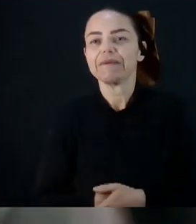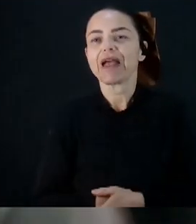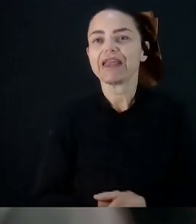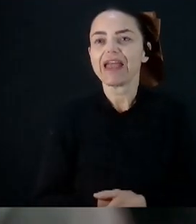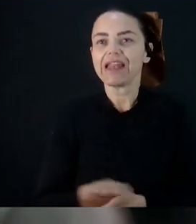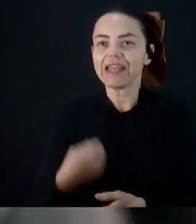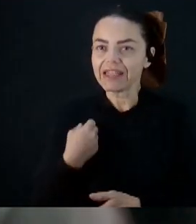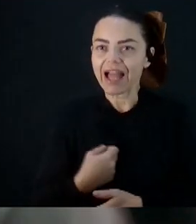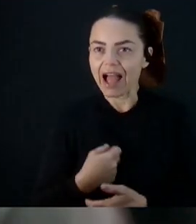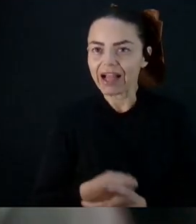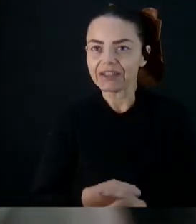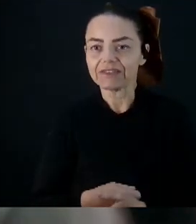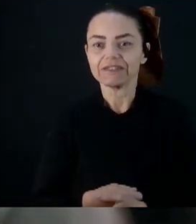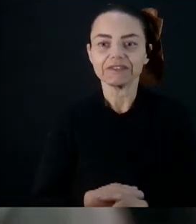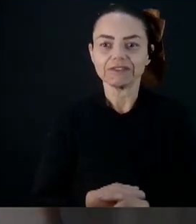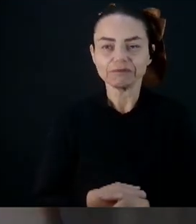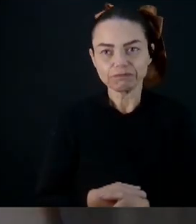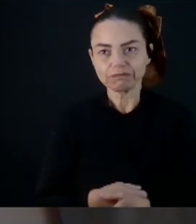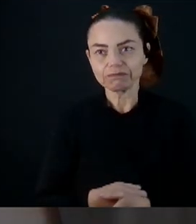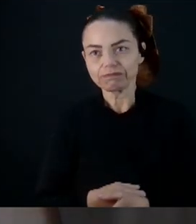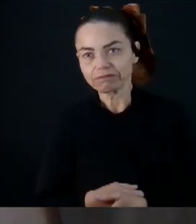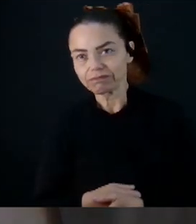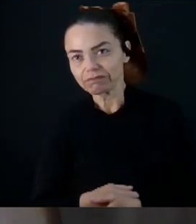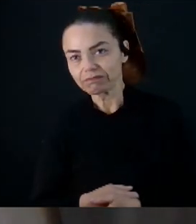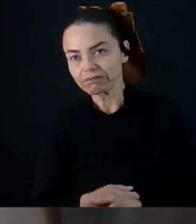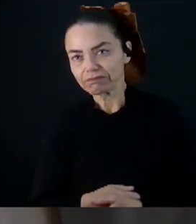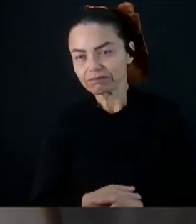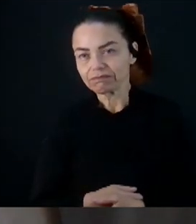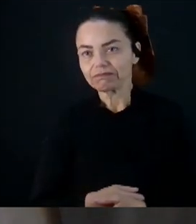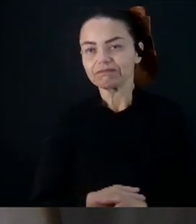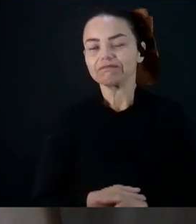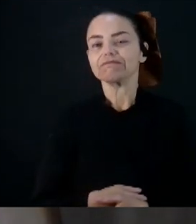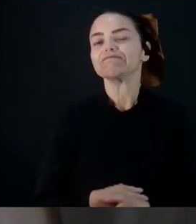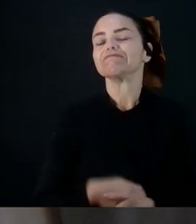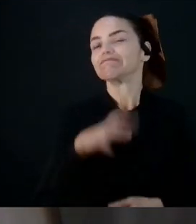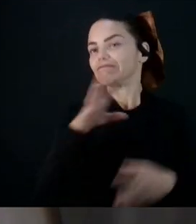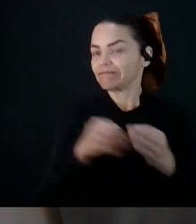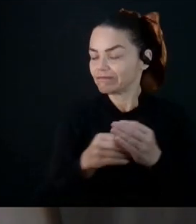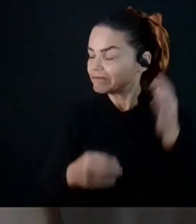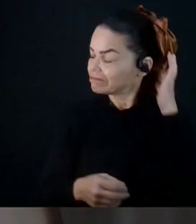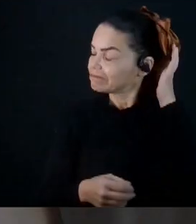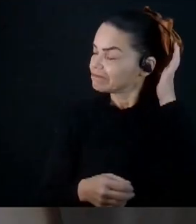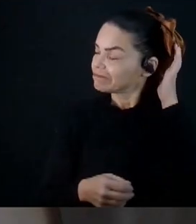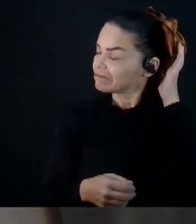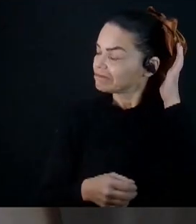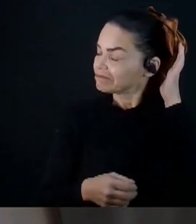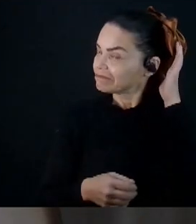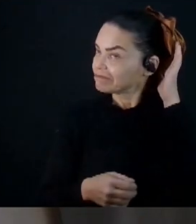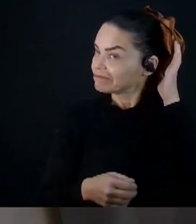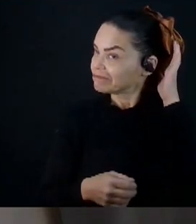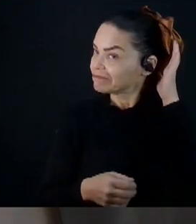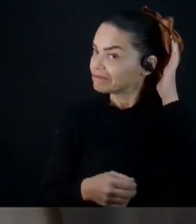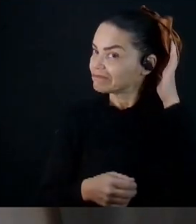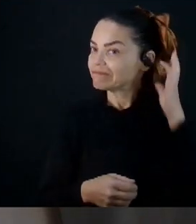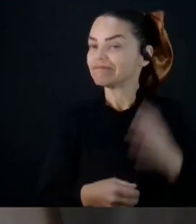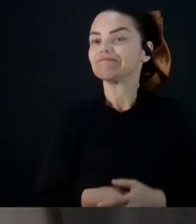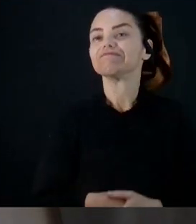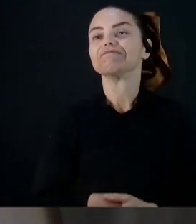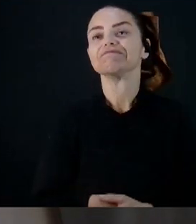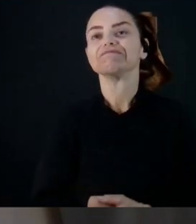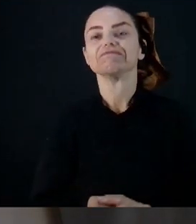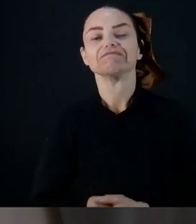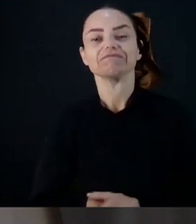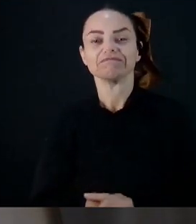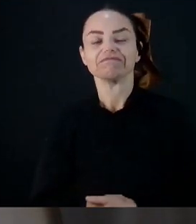criança vai entender. Só para complementar, e eu, às vezes, quando vou fazer orientação de pais,